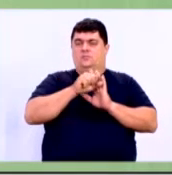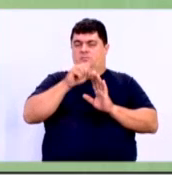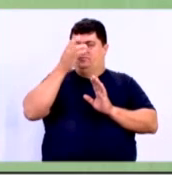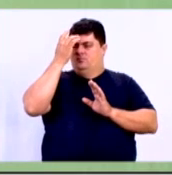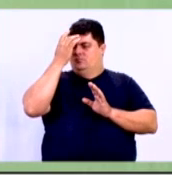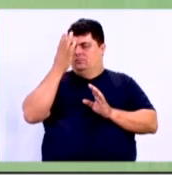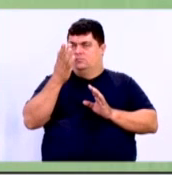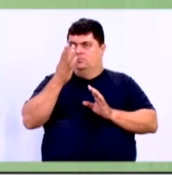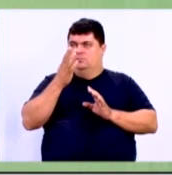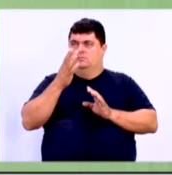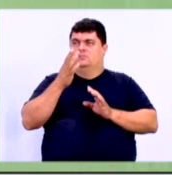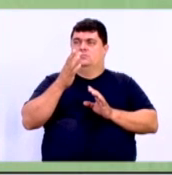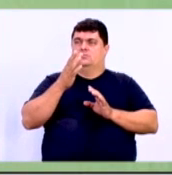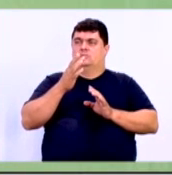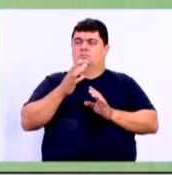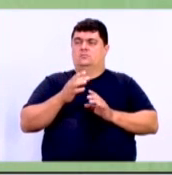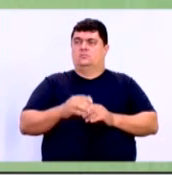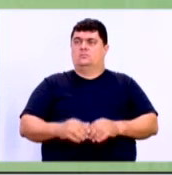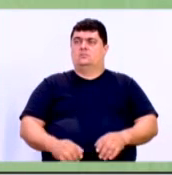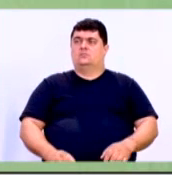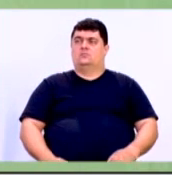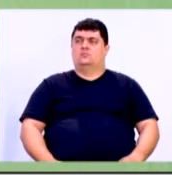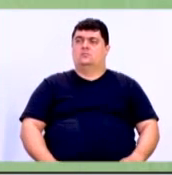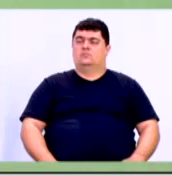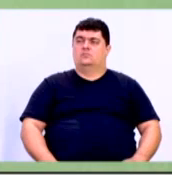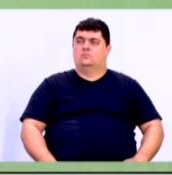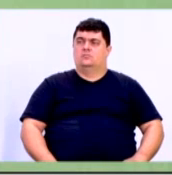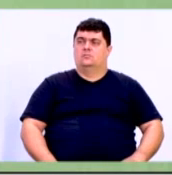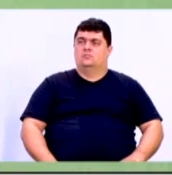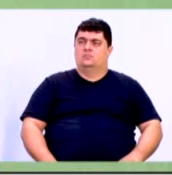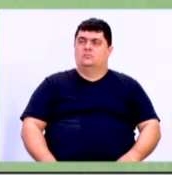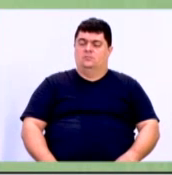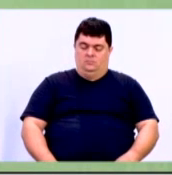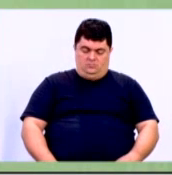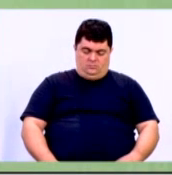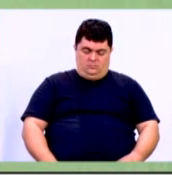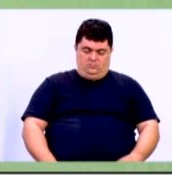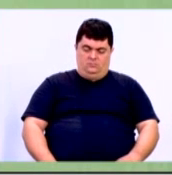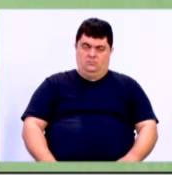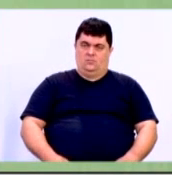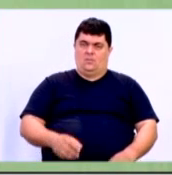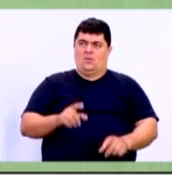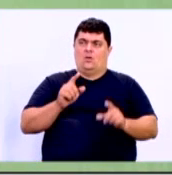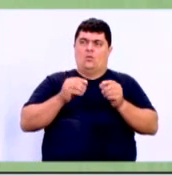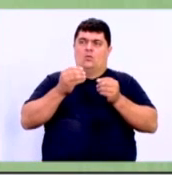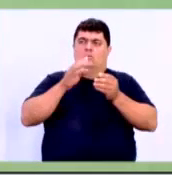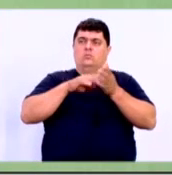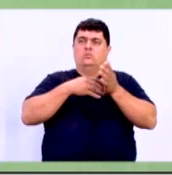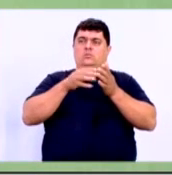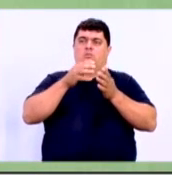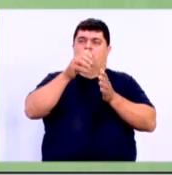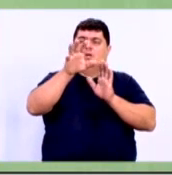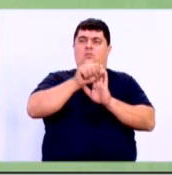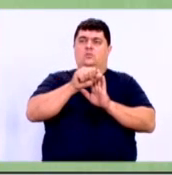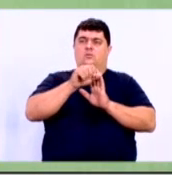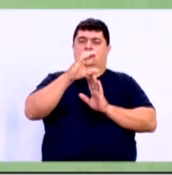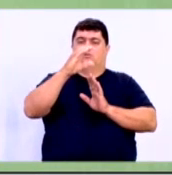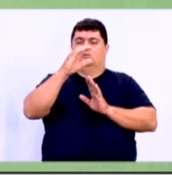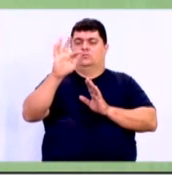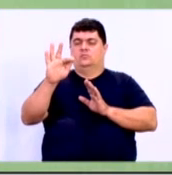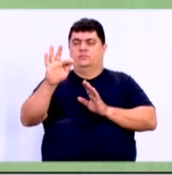fácil. Lembra? Qual é essa parte aqui pelo absorção? É o custo